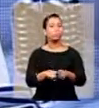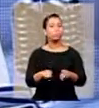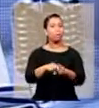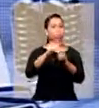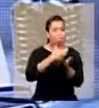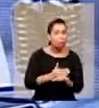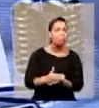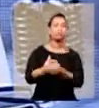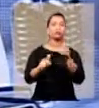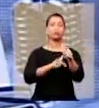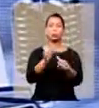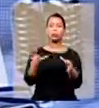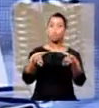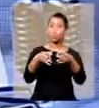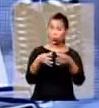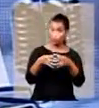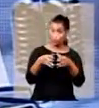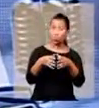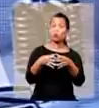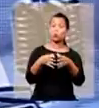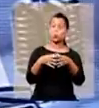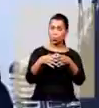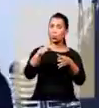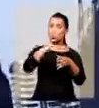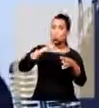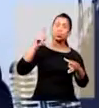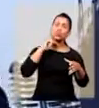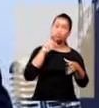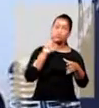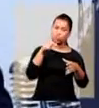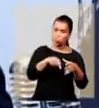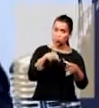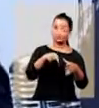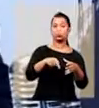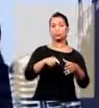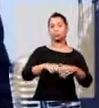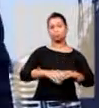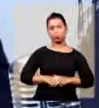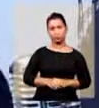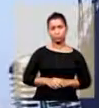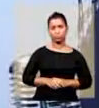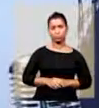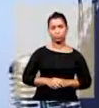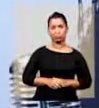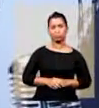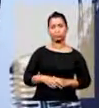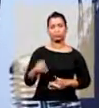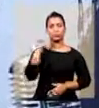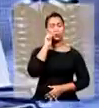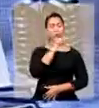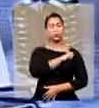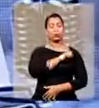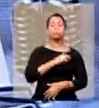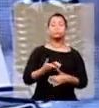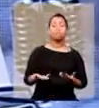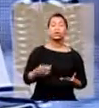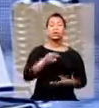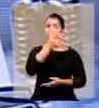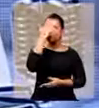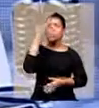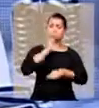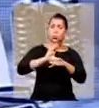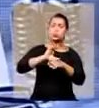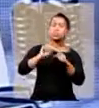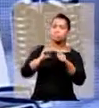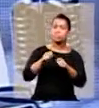segmento. Pessoas surdas aqui em São José do Rio Preto. Tá bom. Quem quiser região. Fazer o curso, paga alguma coisa? Como é que funciona? Não, ele é